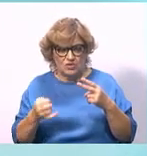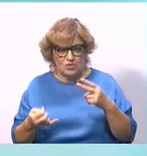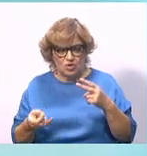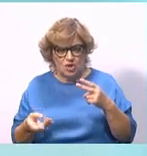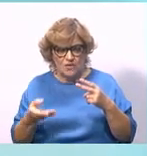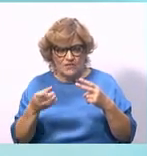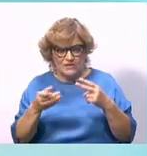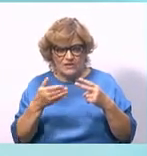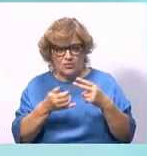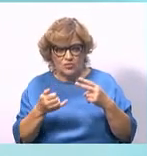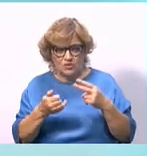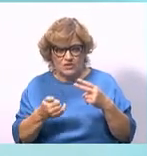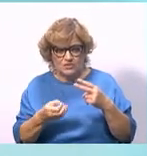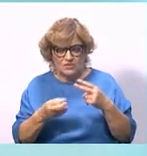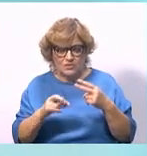225083297,